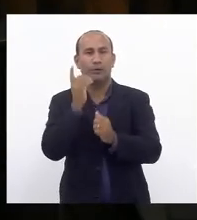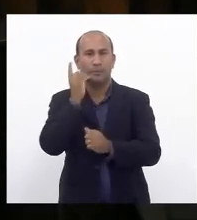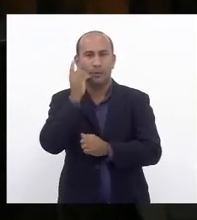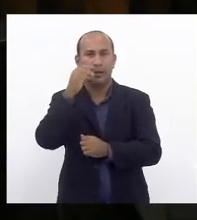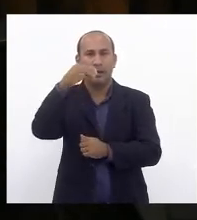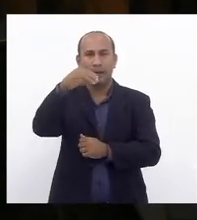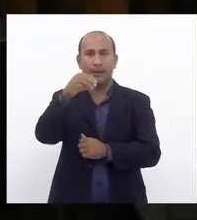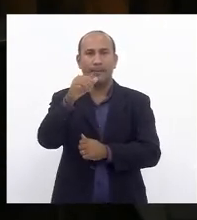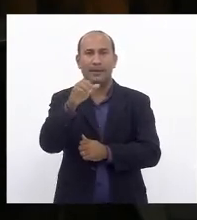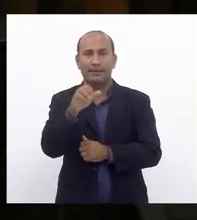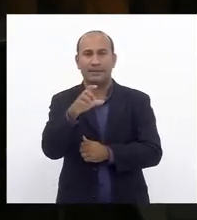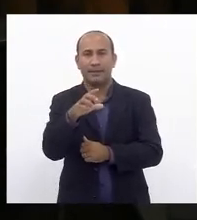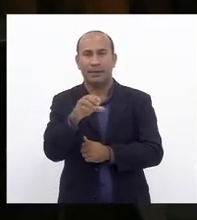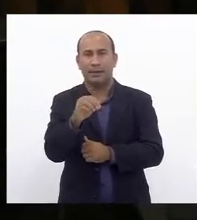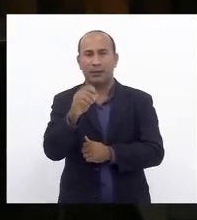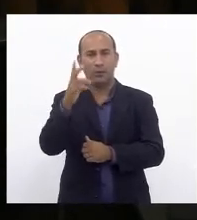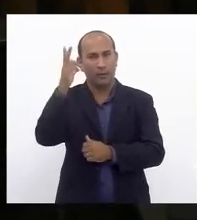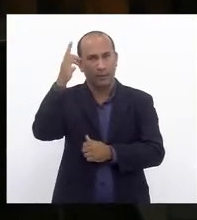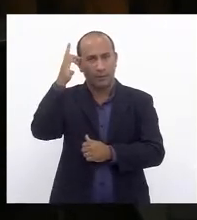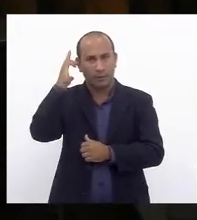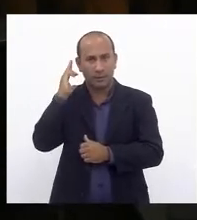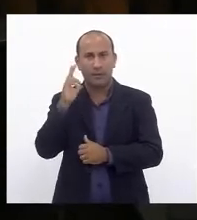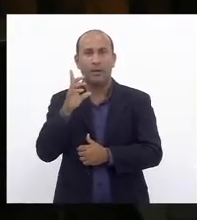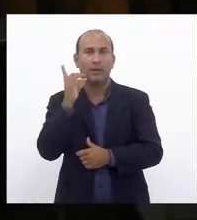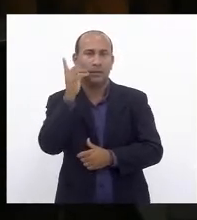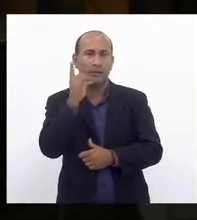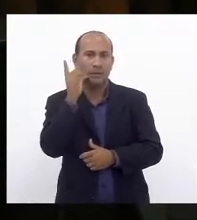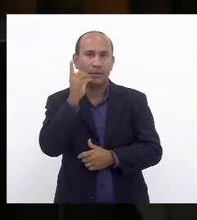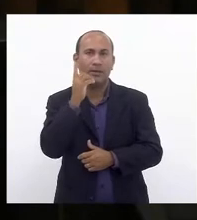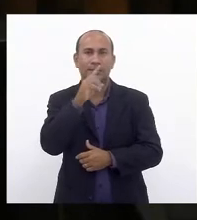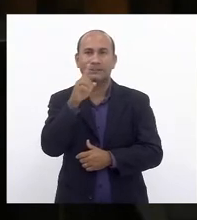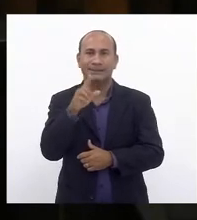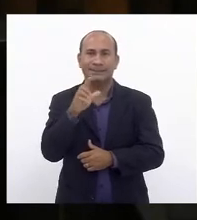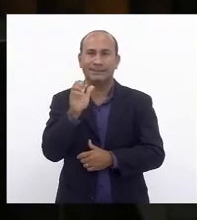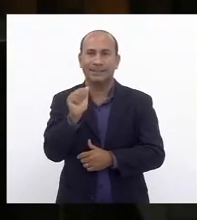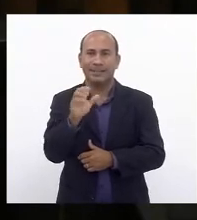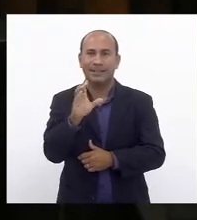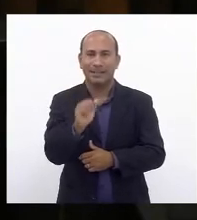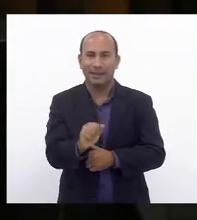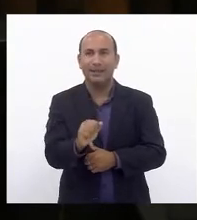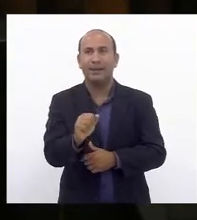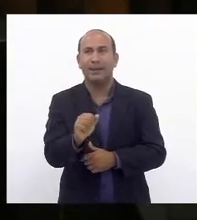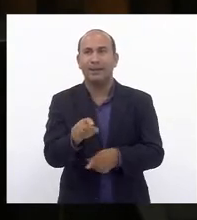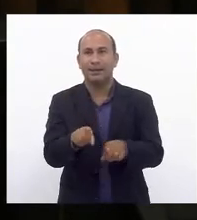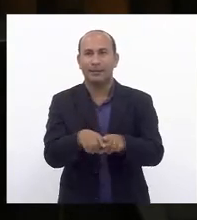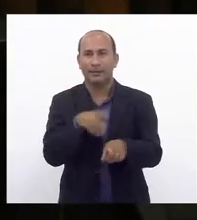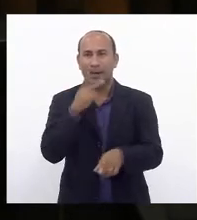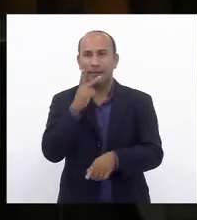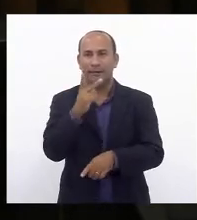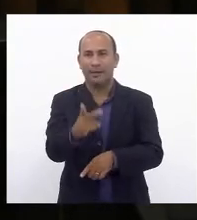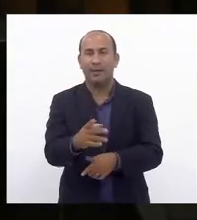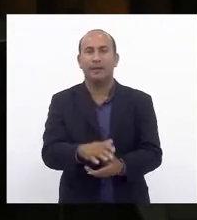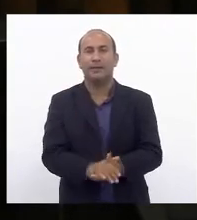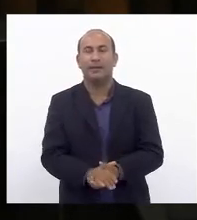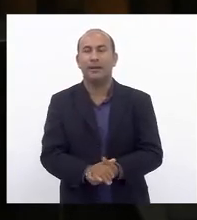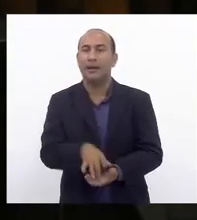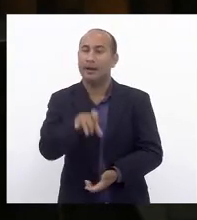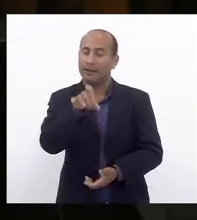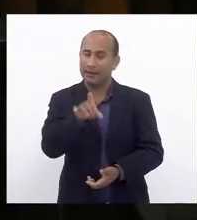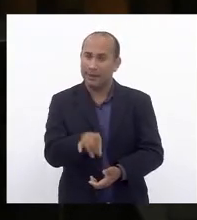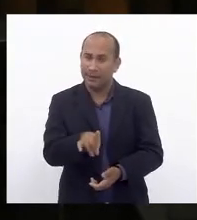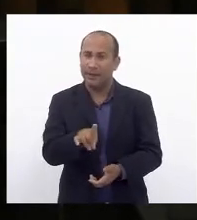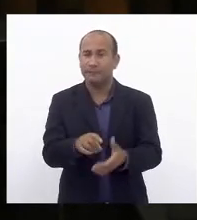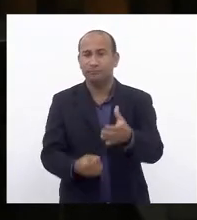Marcelo Cabeleireiro, o deputado Zaca e esse que vos fala, que é